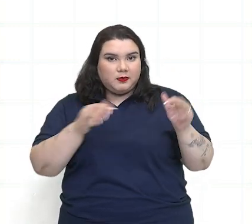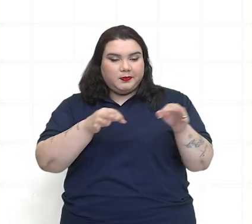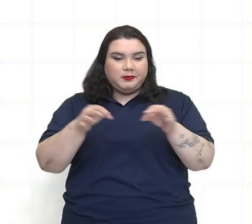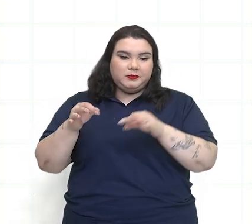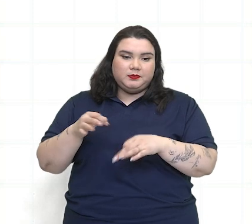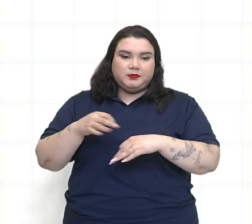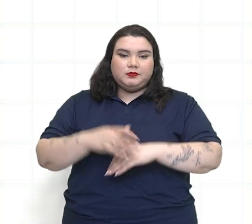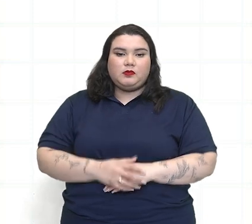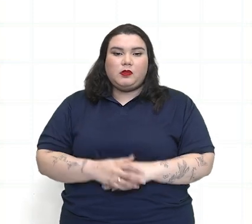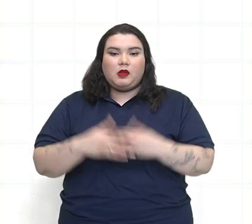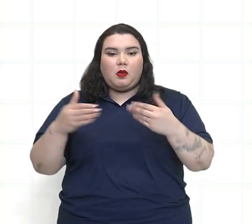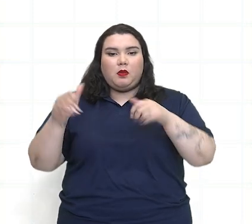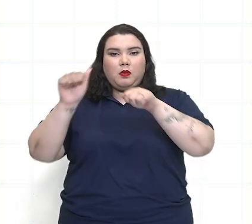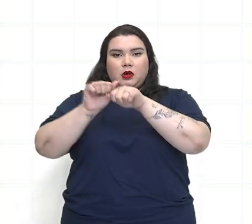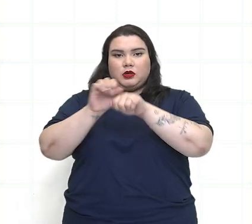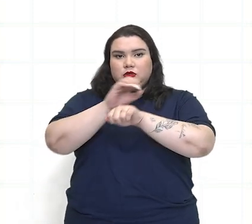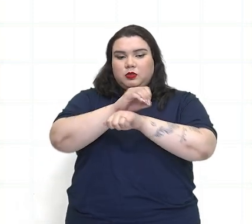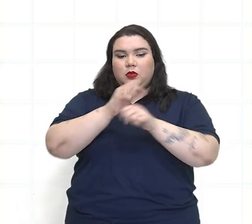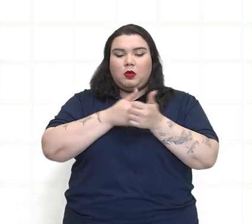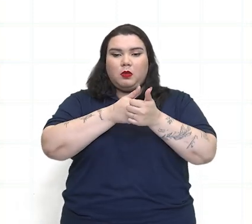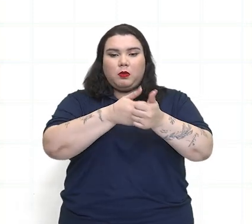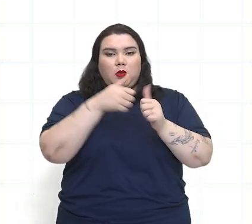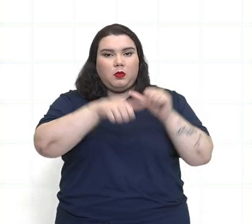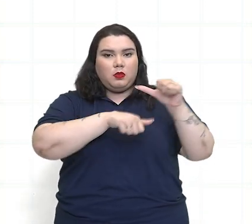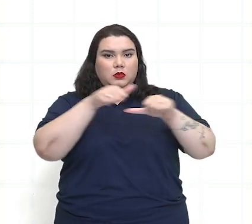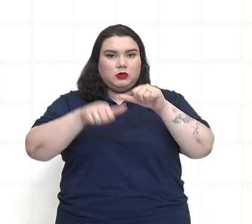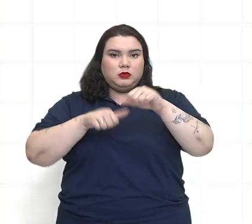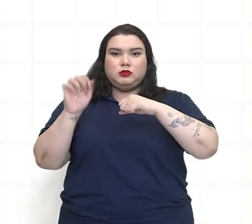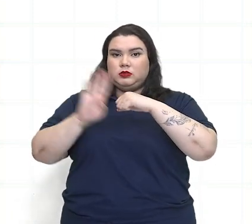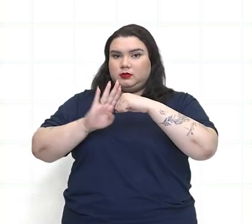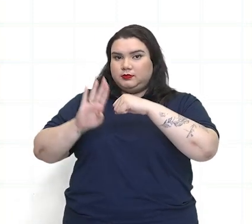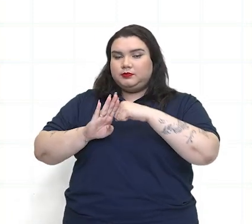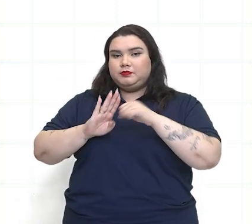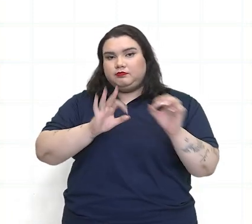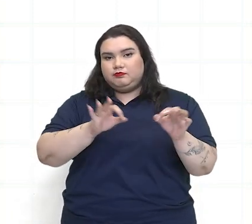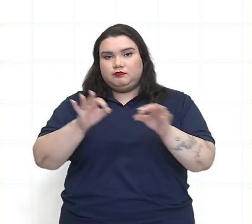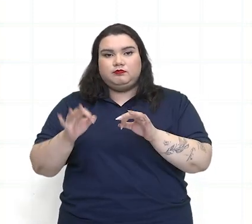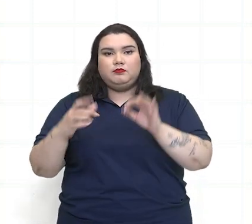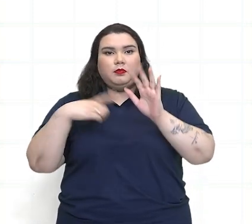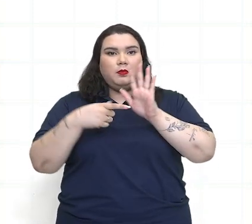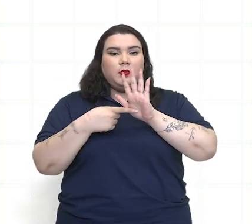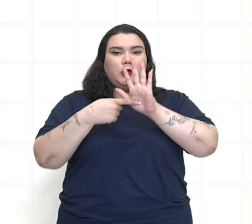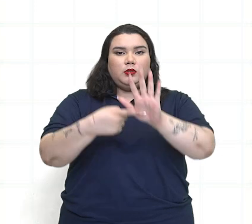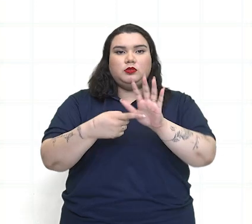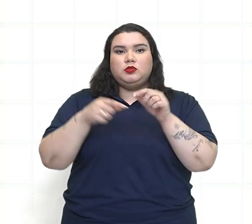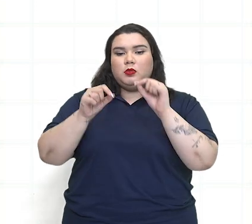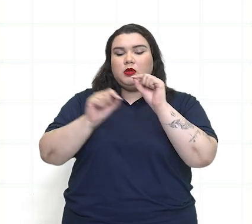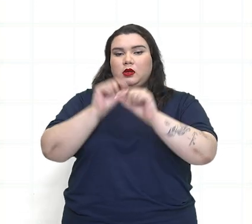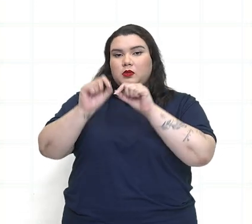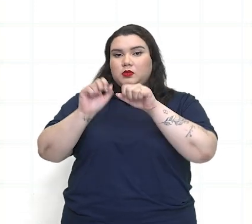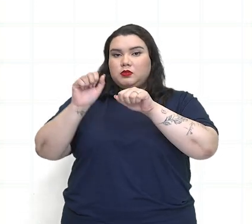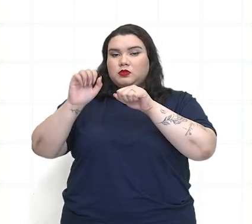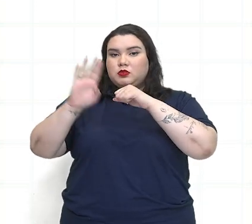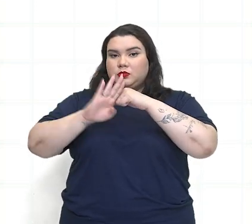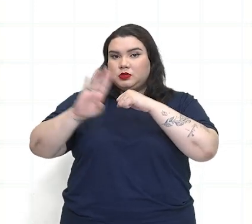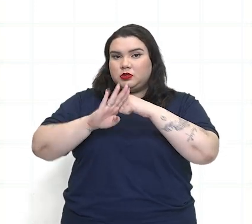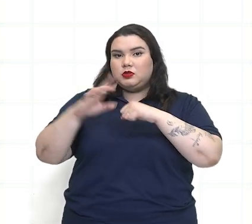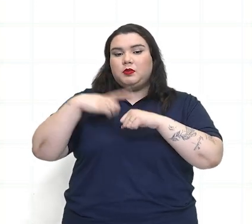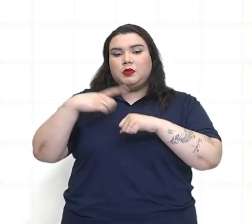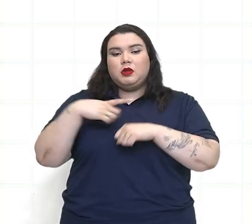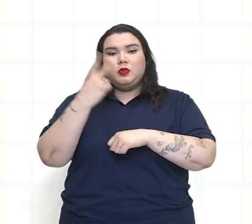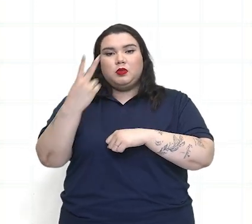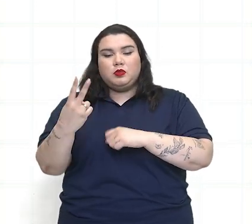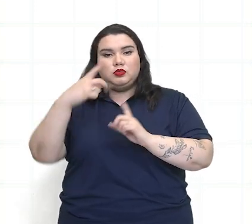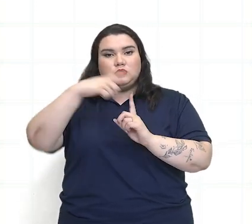vai acompanhar as mudanças do substantivo. Ele está ali pertinho do substantivo com duas